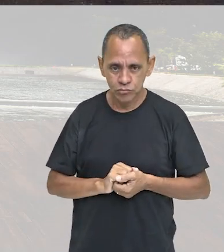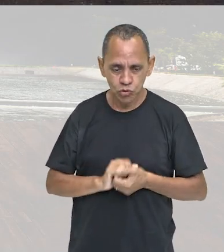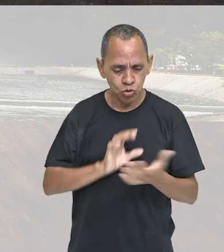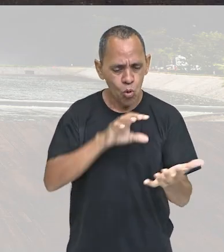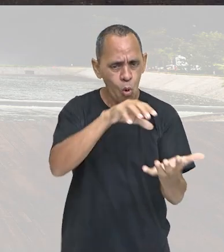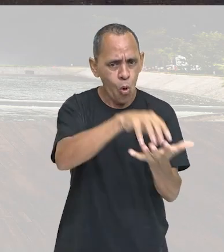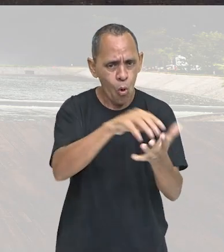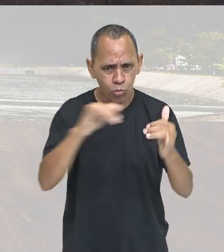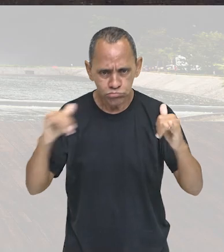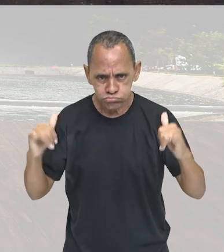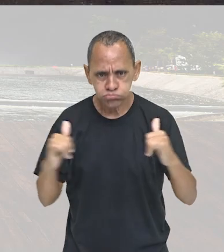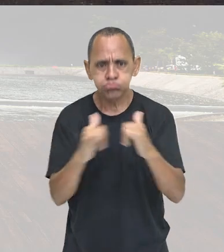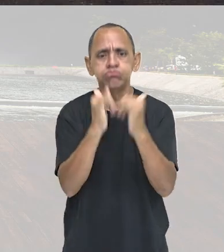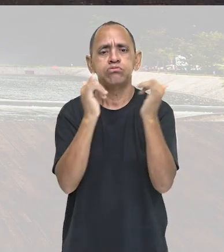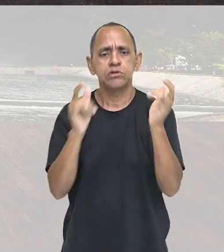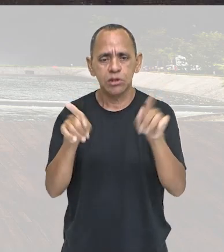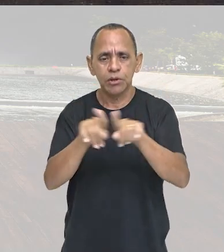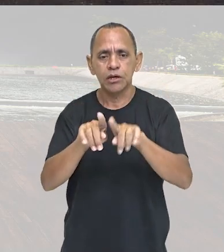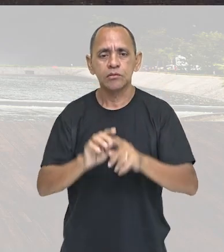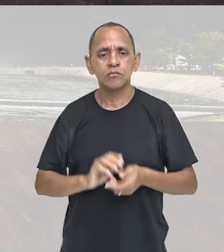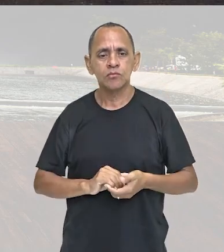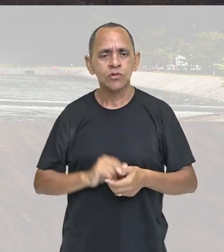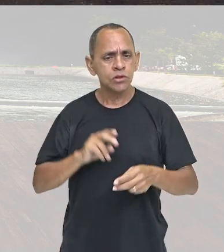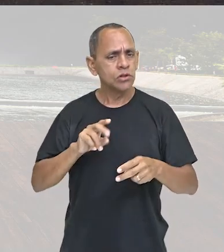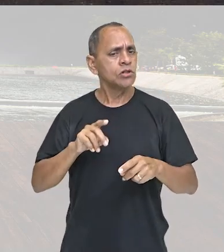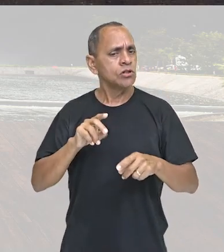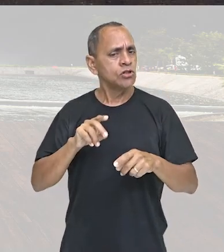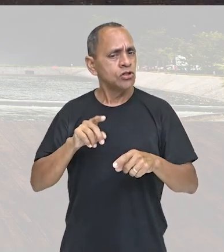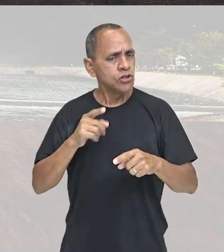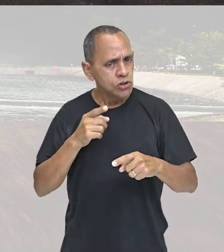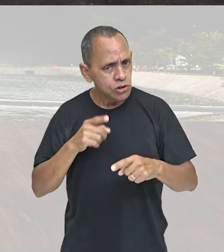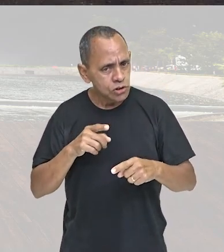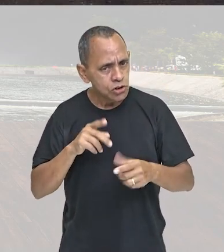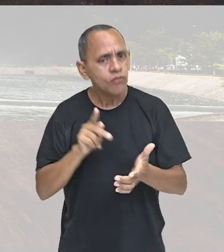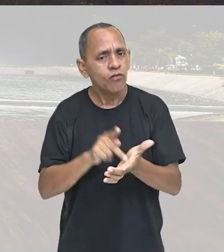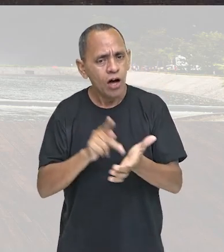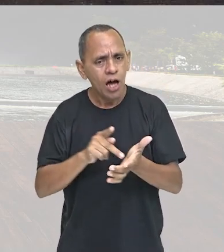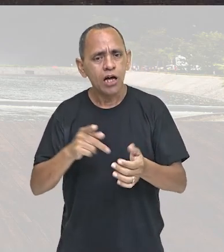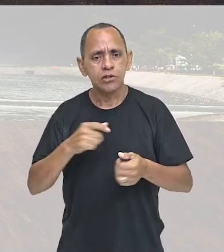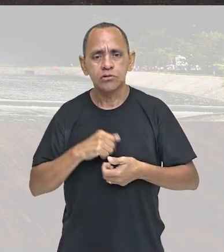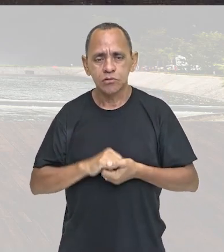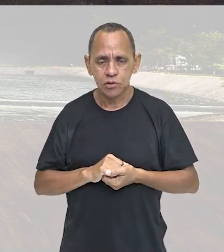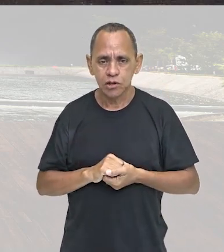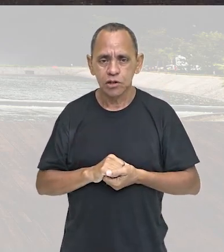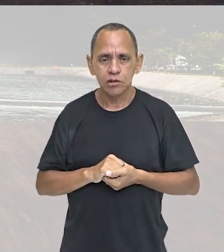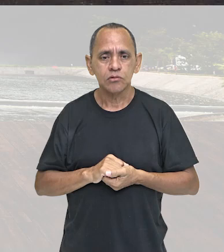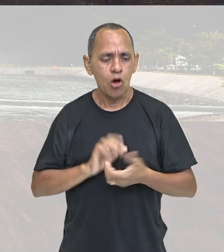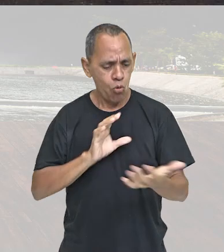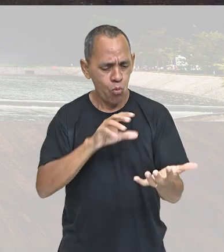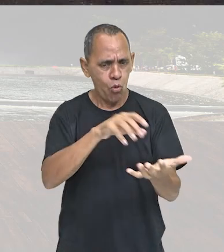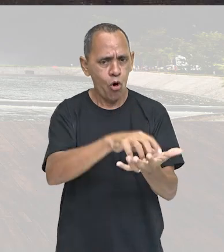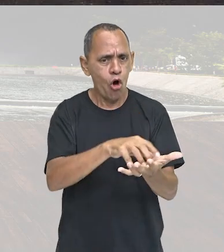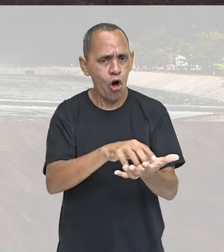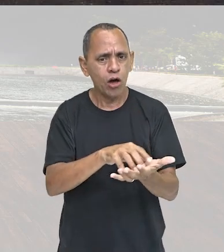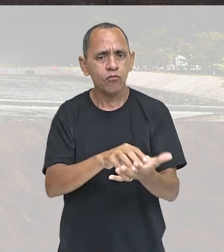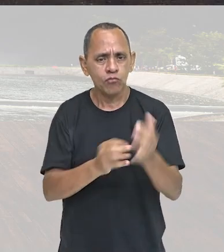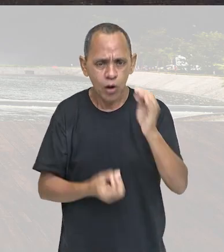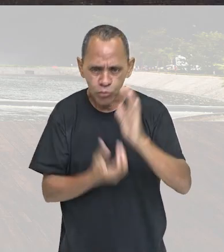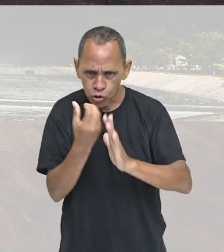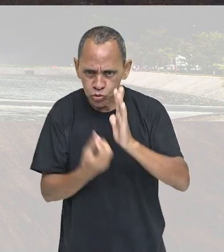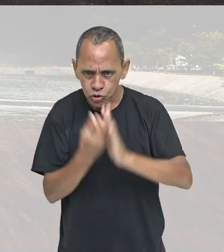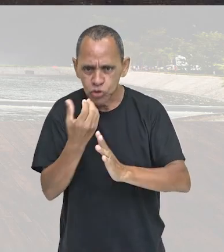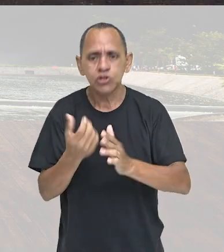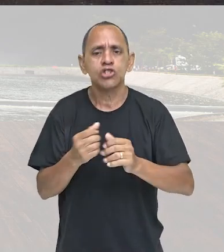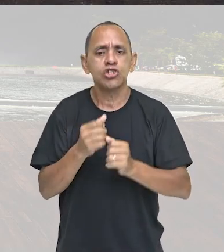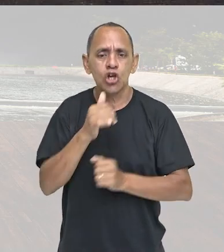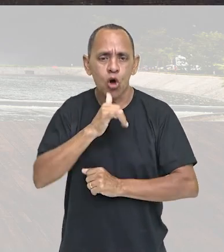e renovável, ela não está isenta dos seus problemas. Existem problemas